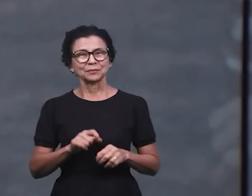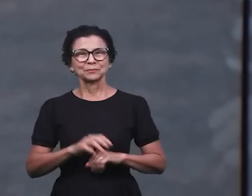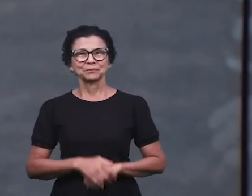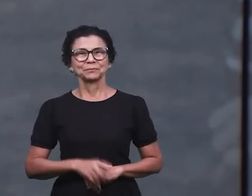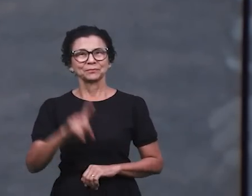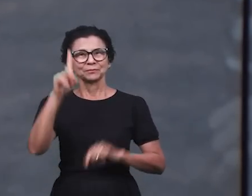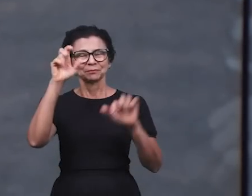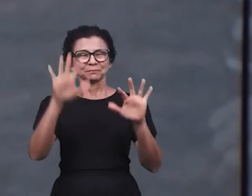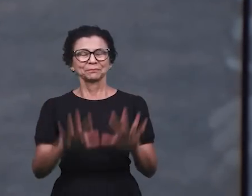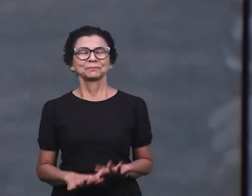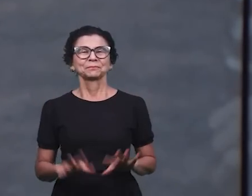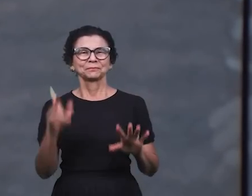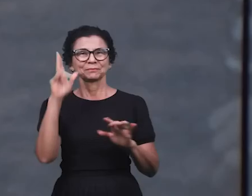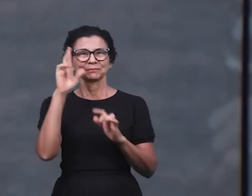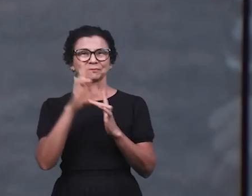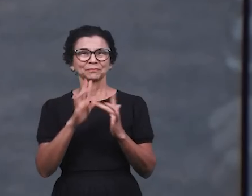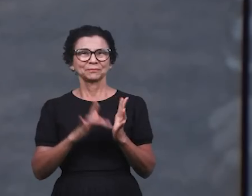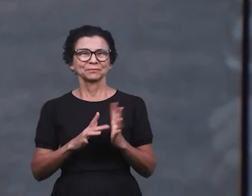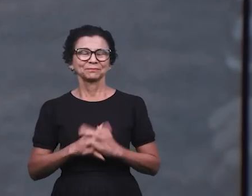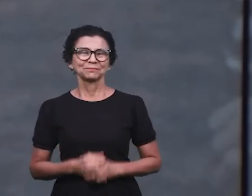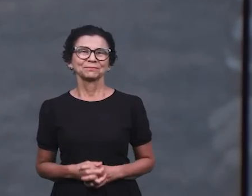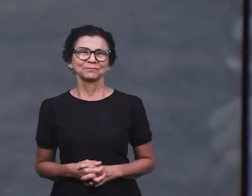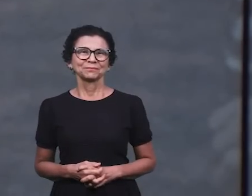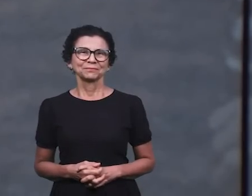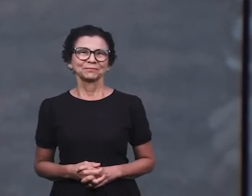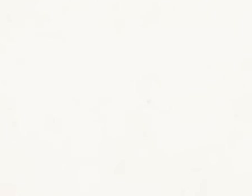novo tema. Deus abençoe, a paz do Senhor.